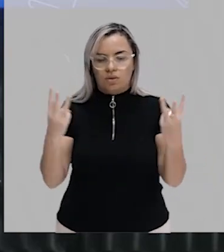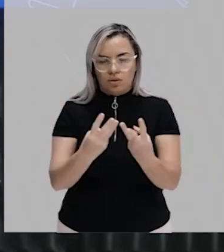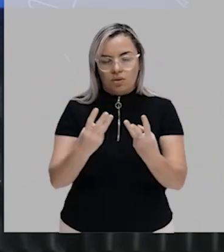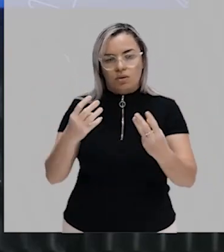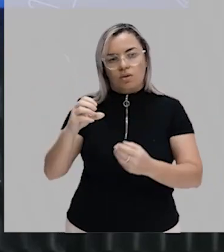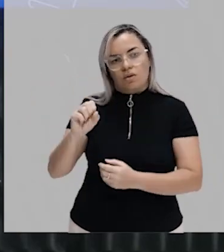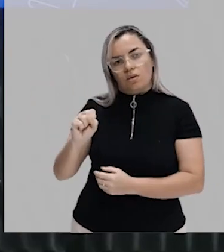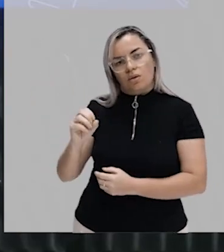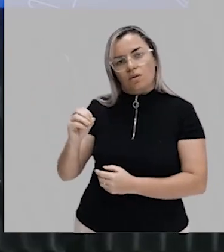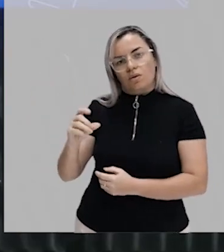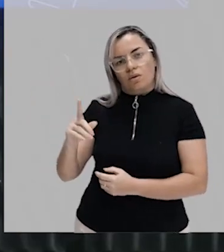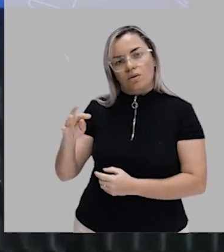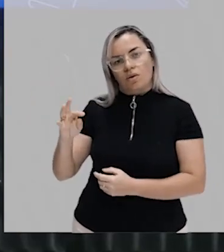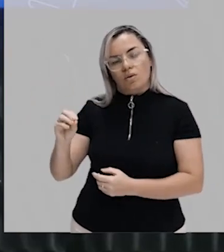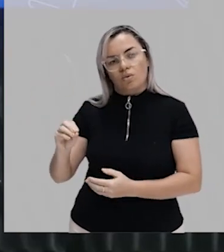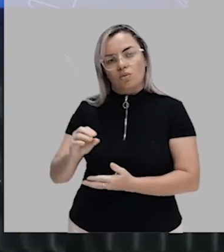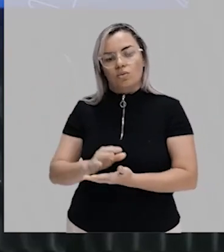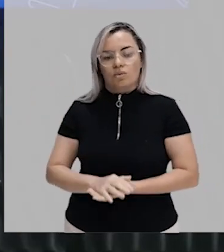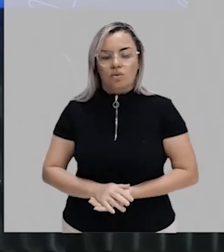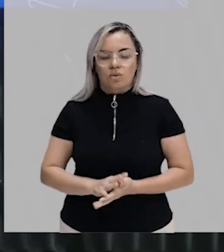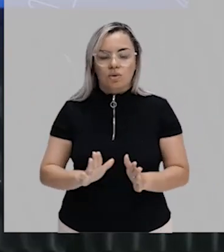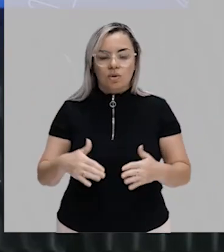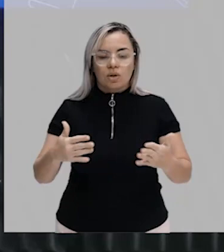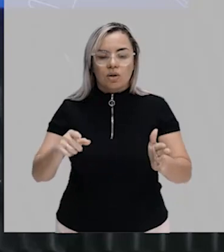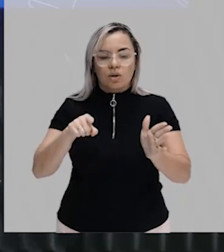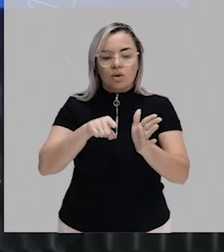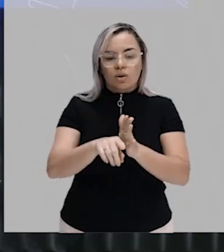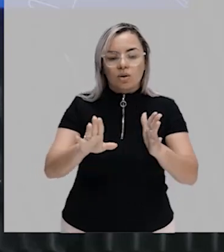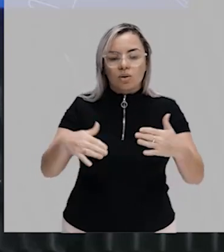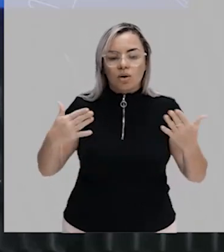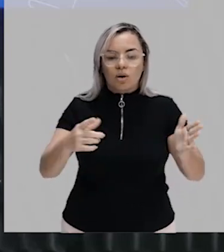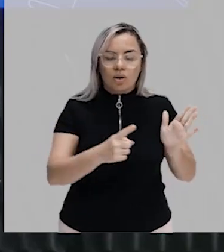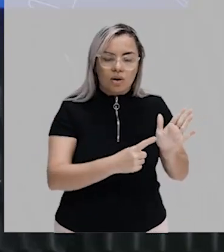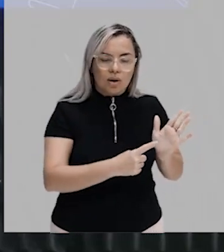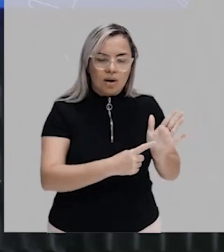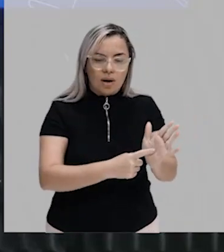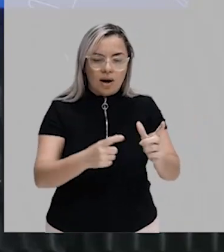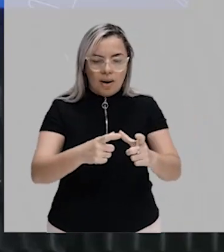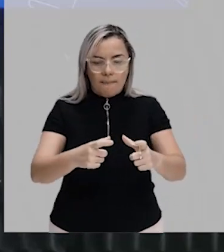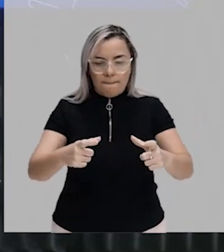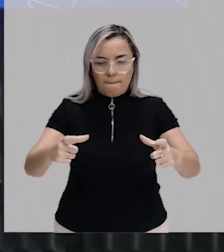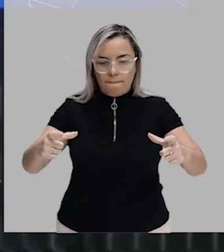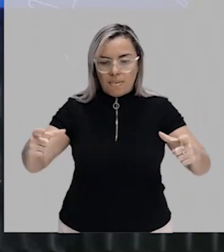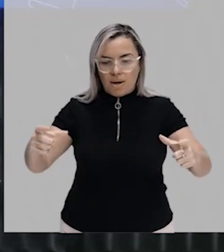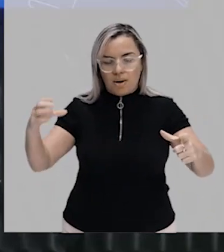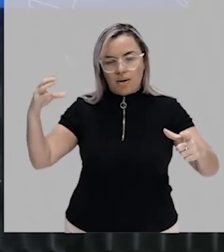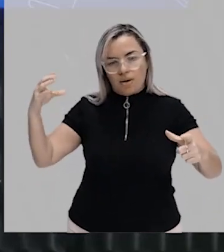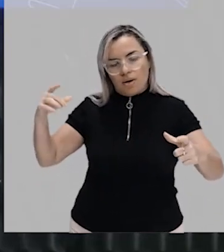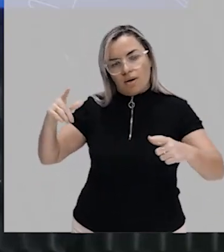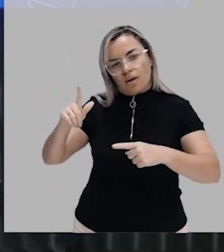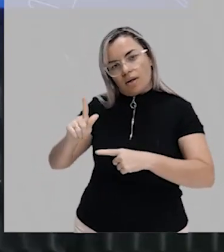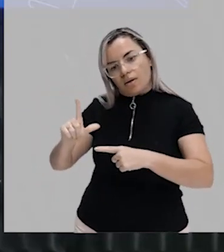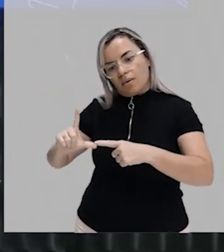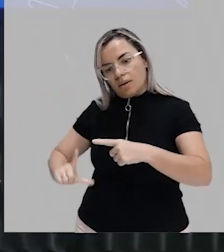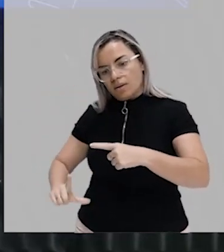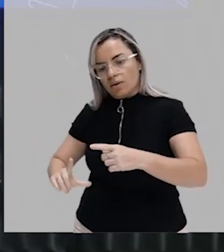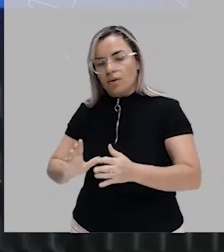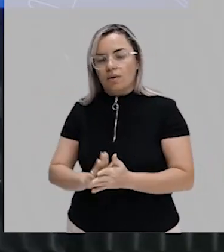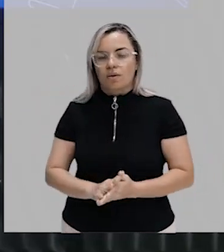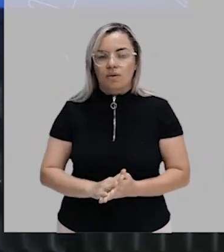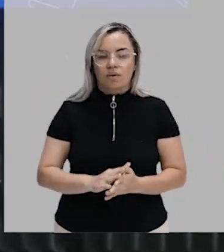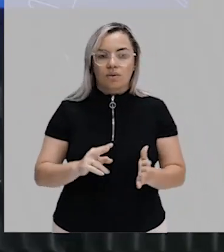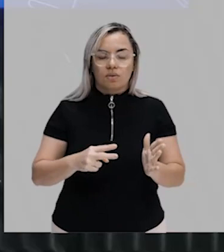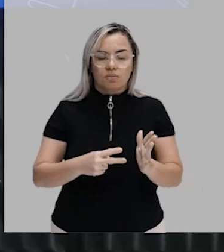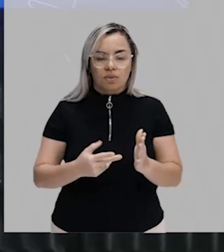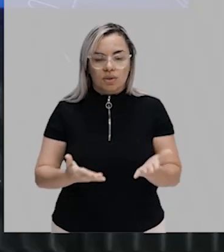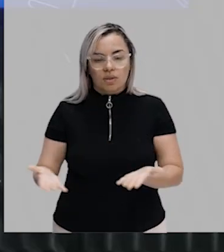massa do soluto. A pergunta é, qual apresenta a maior concentração em grama por litro? Ou seja, das